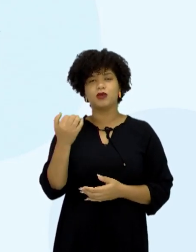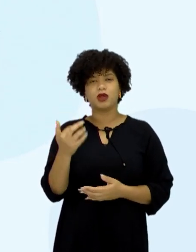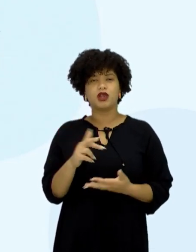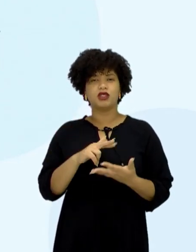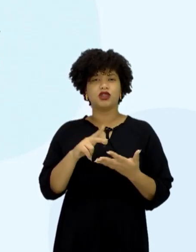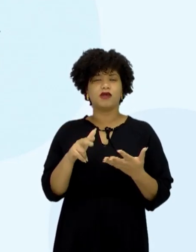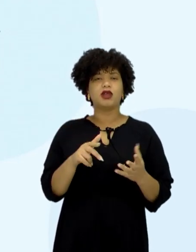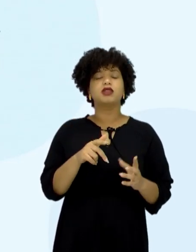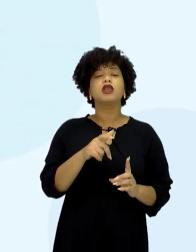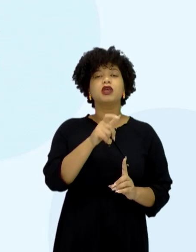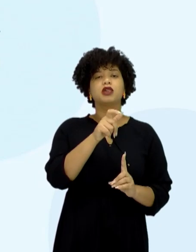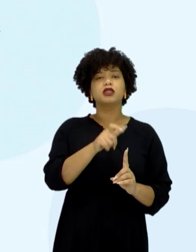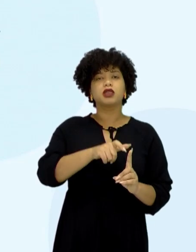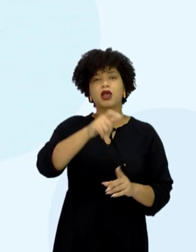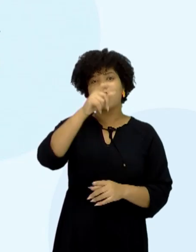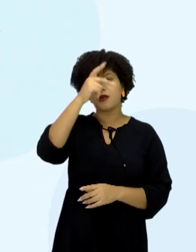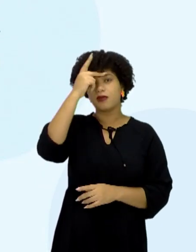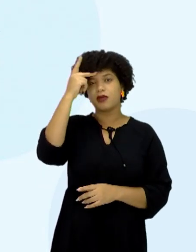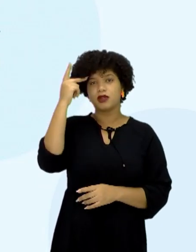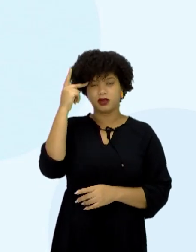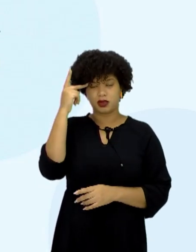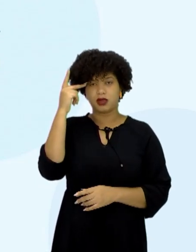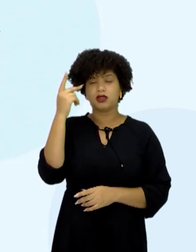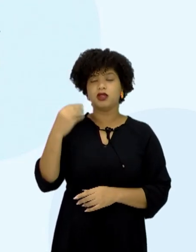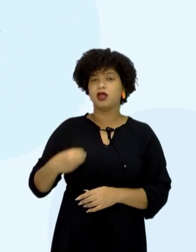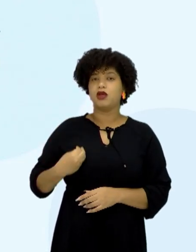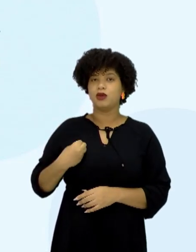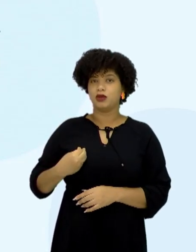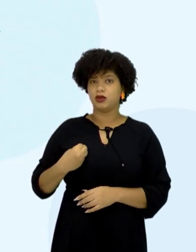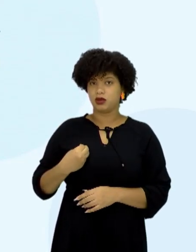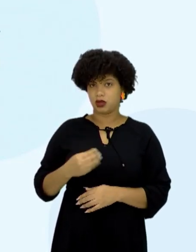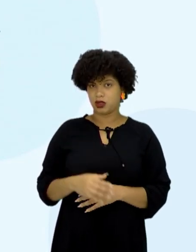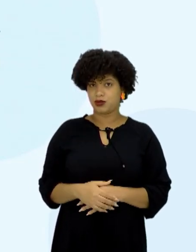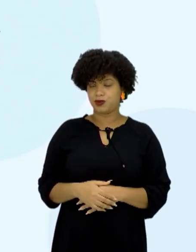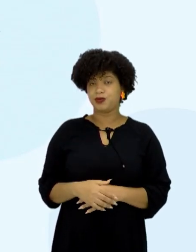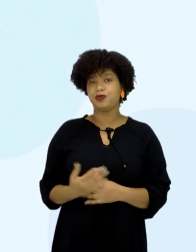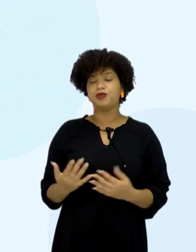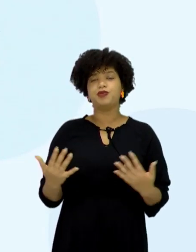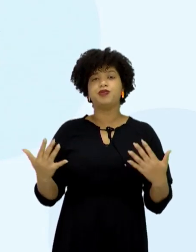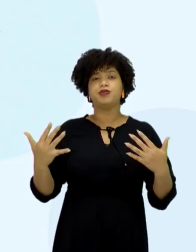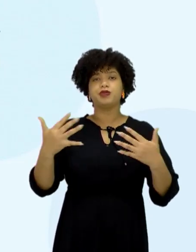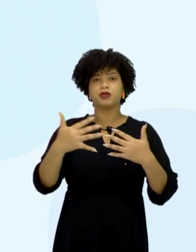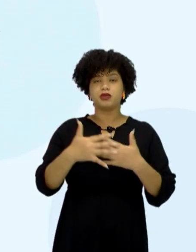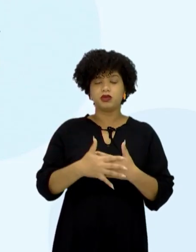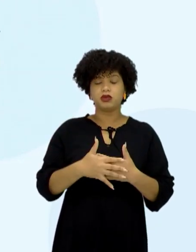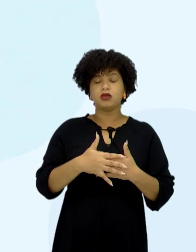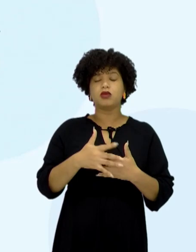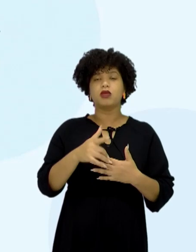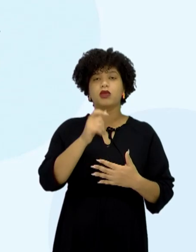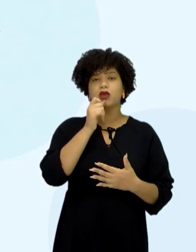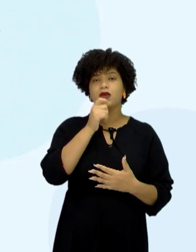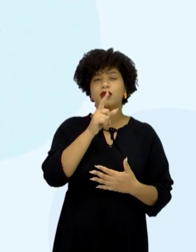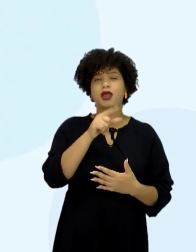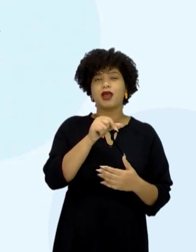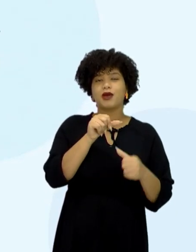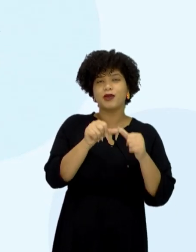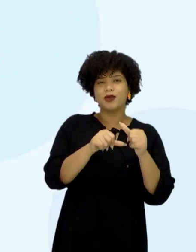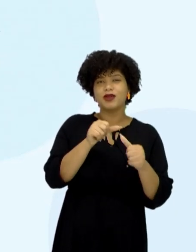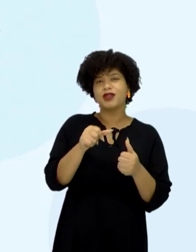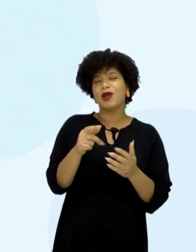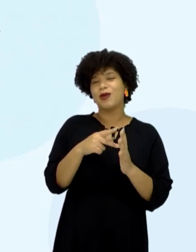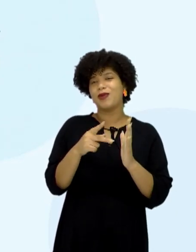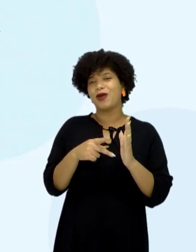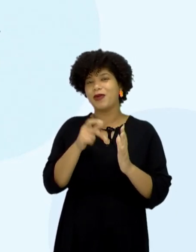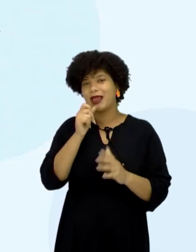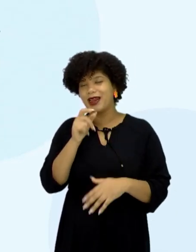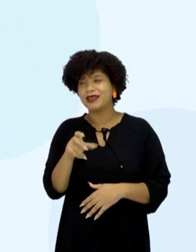outros personagens de diversos contos de fadas. Então, a paródia seria o quê? Você pegar um desses contos e fazer um poema engraçado, uma música,